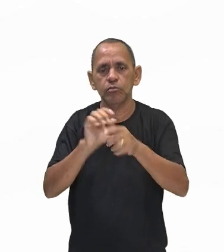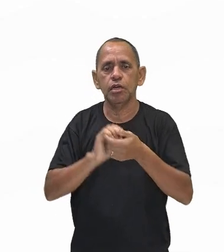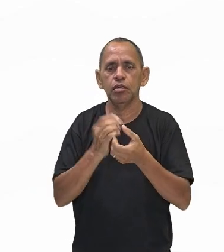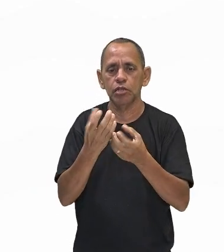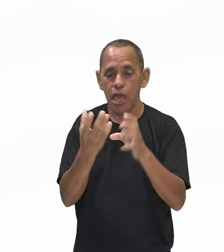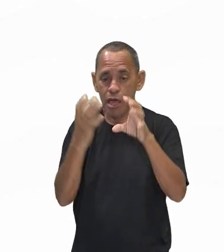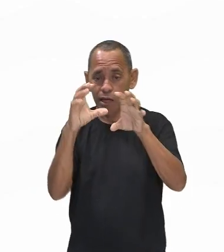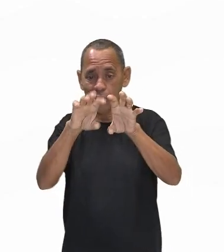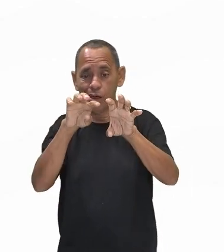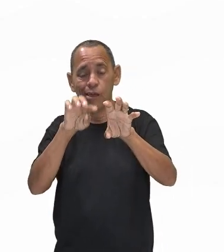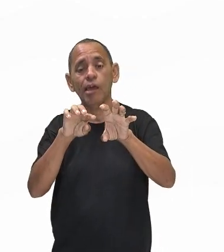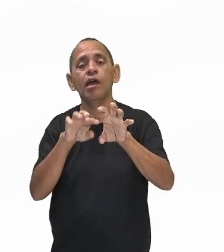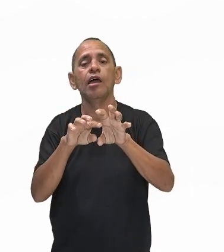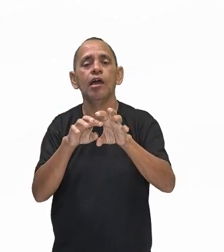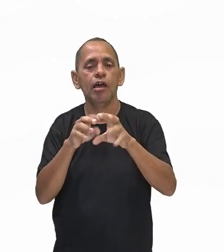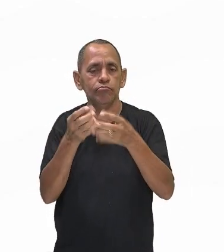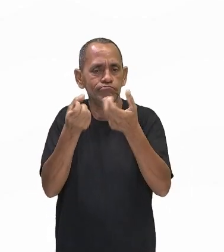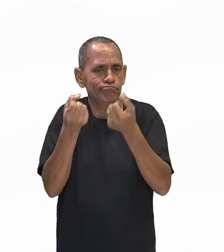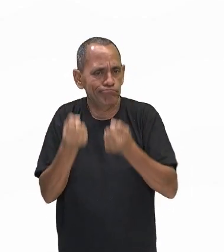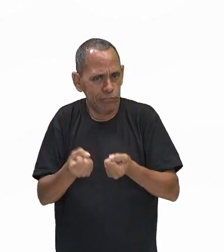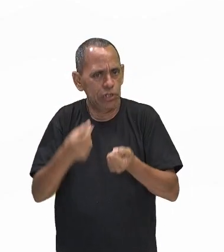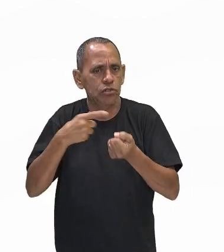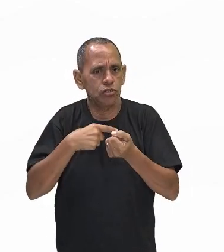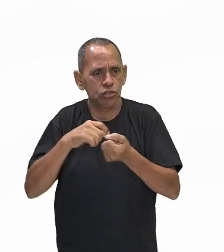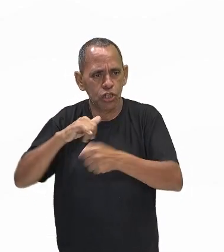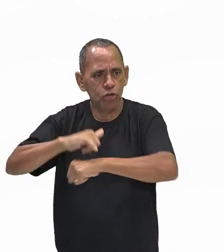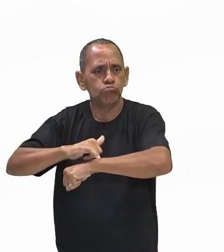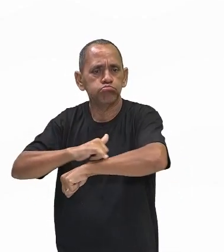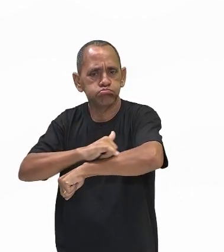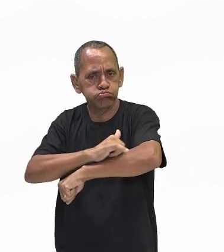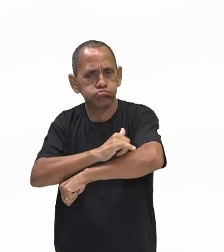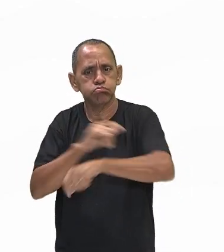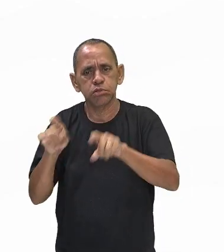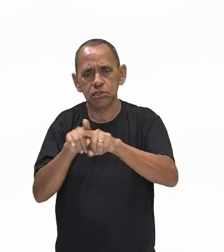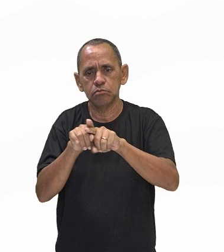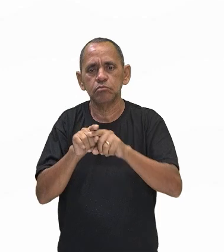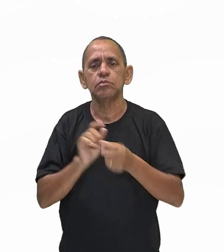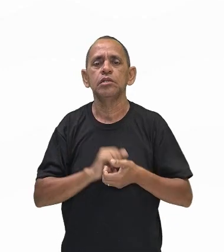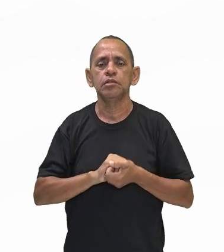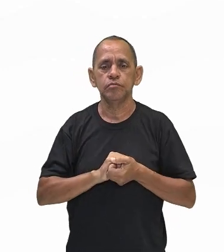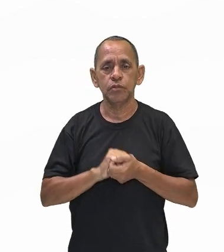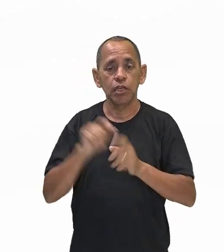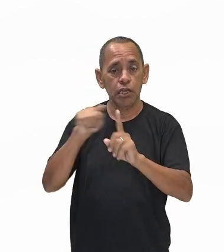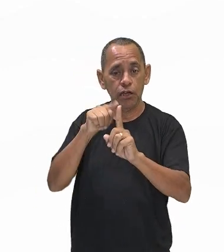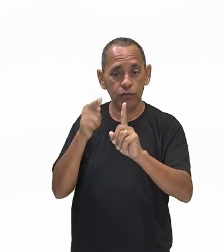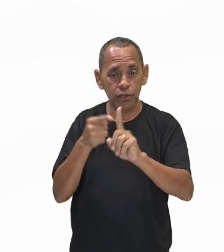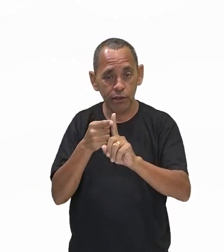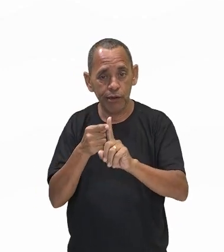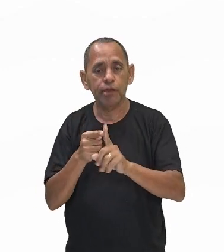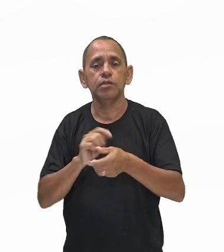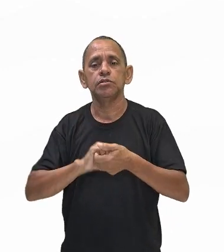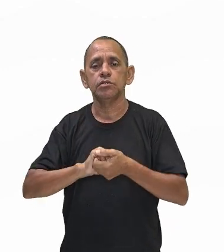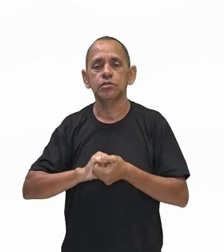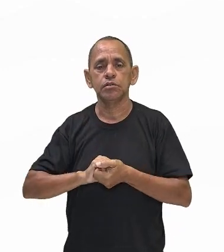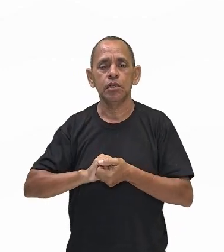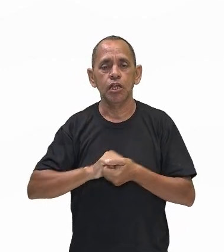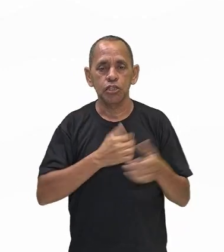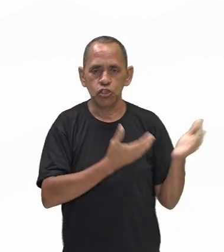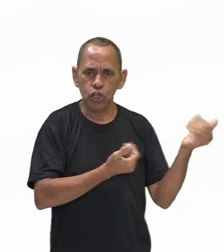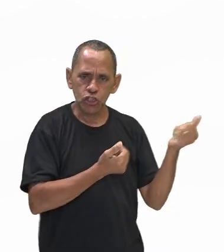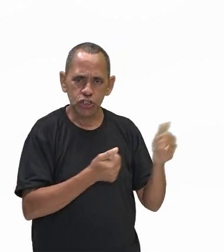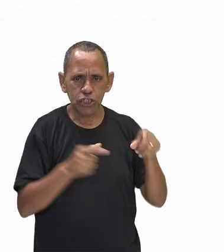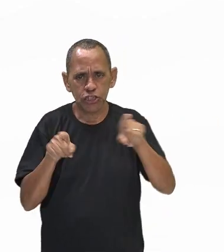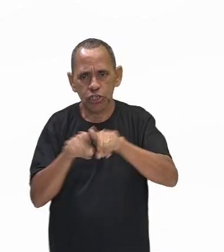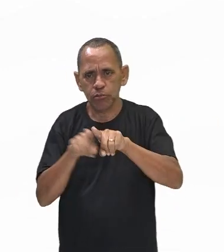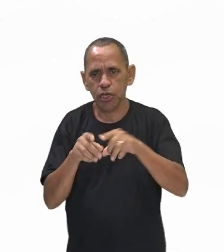rápido ao crescimento durante a adolescência ou a gravidez e